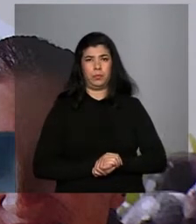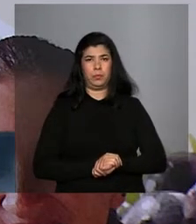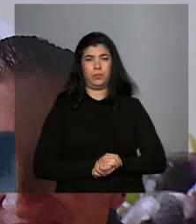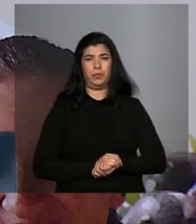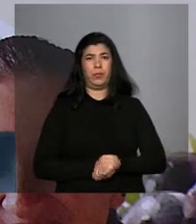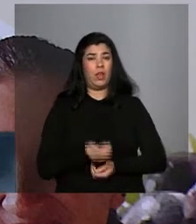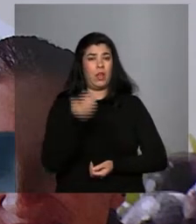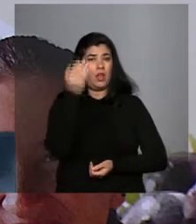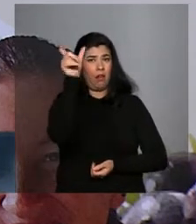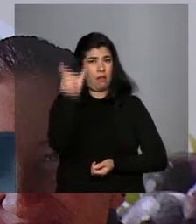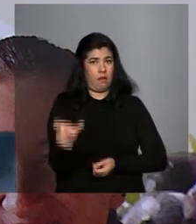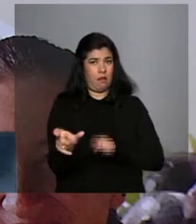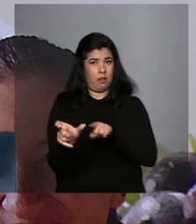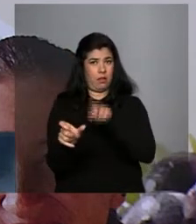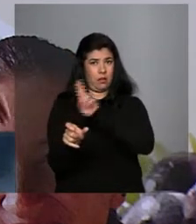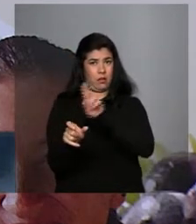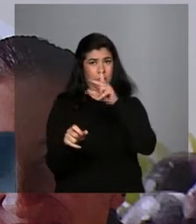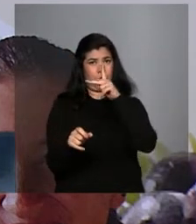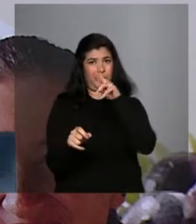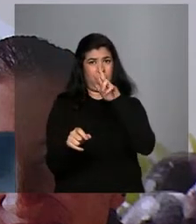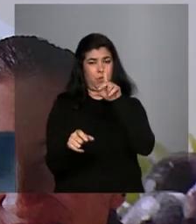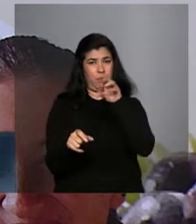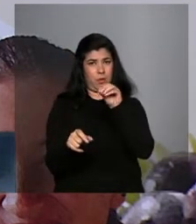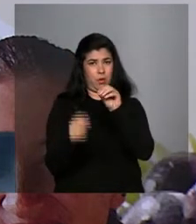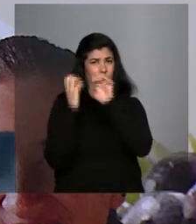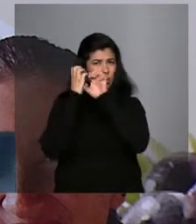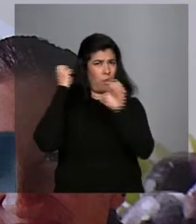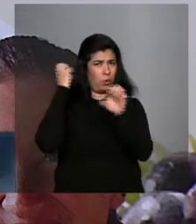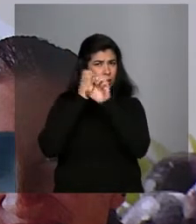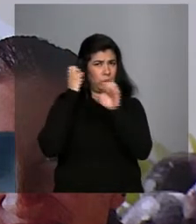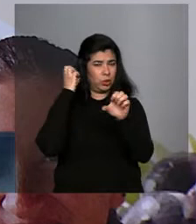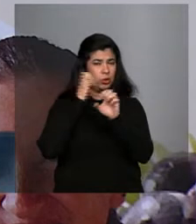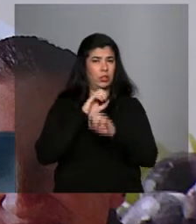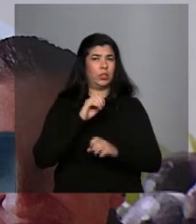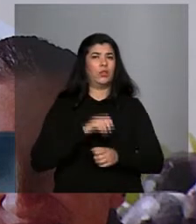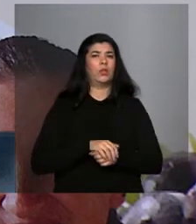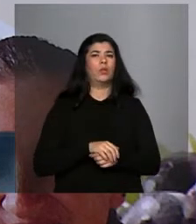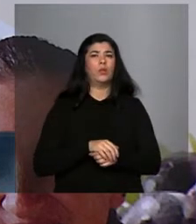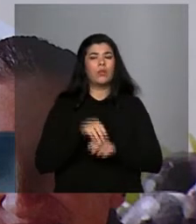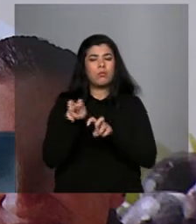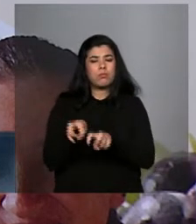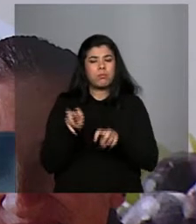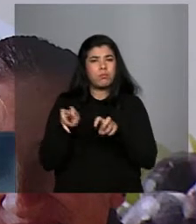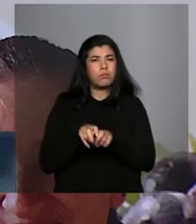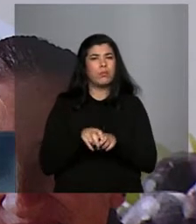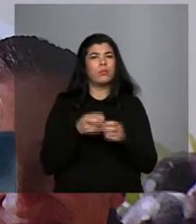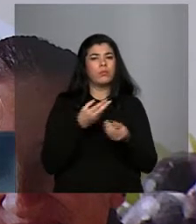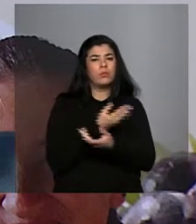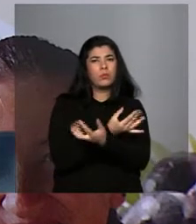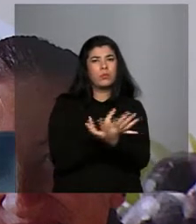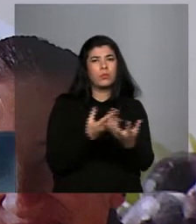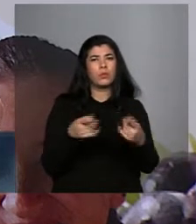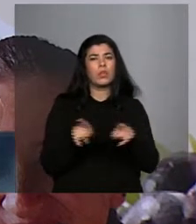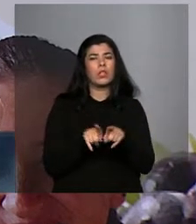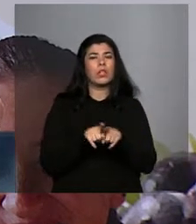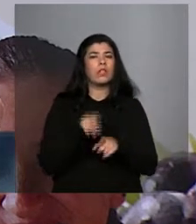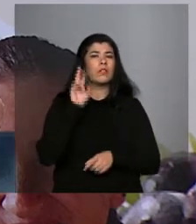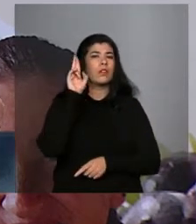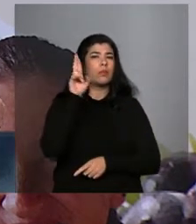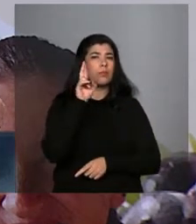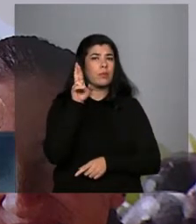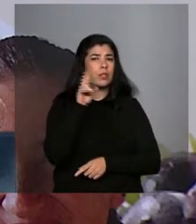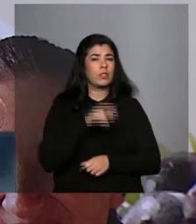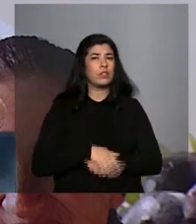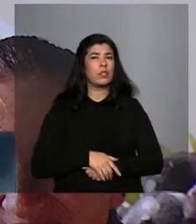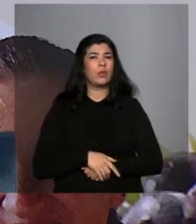O Paulo Guilherme estava como secretário de extrativismo e desenvolvimento